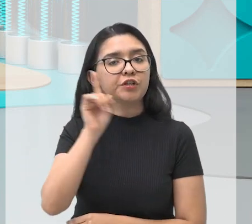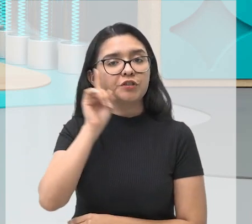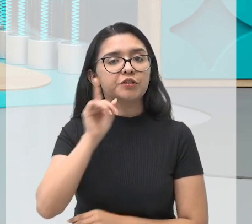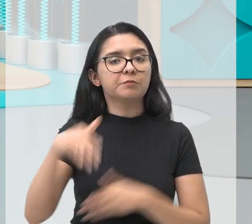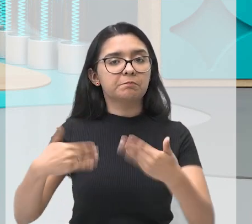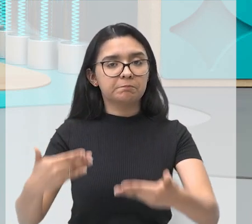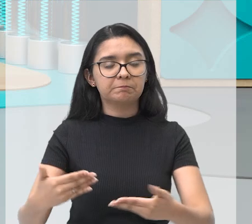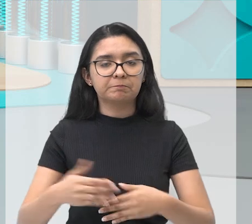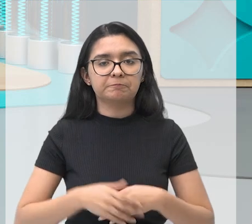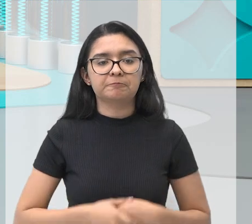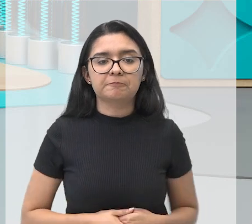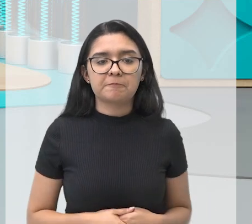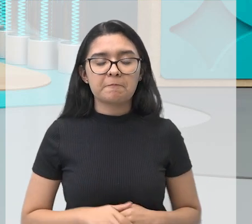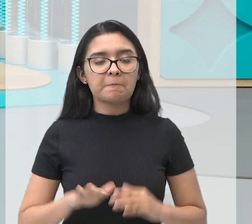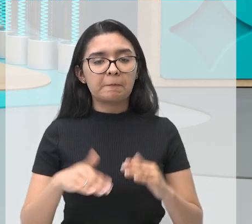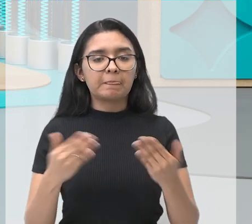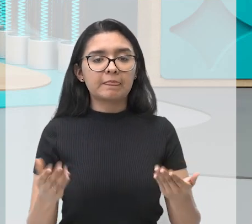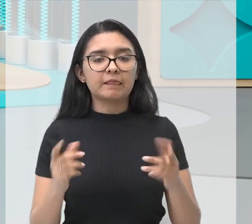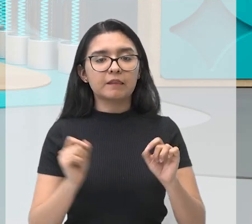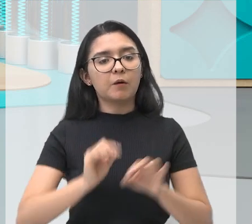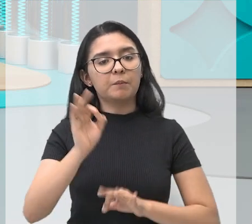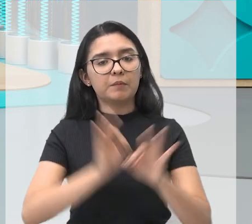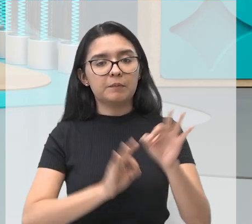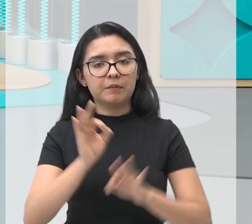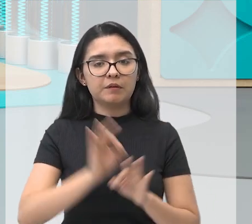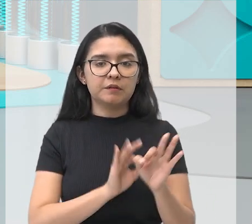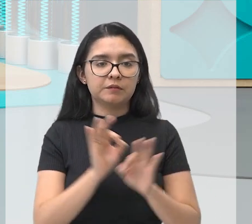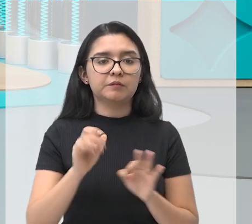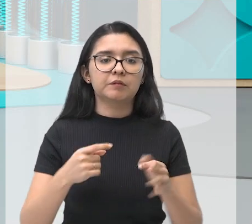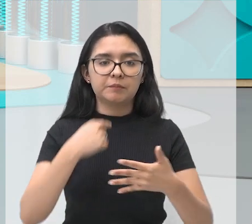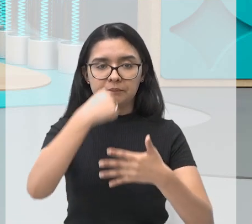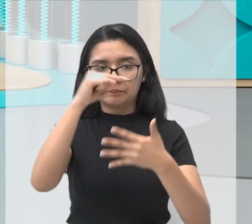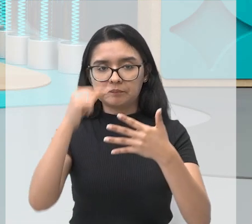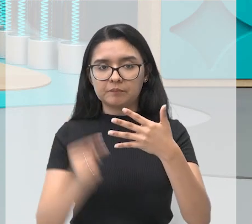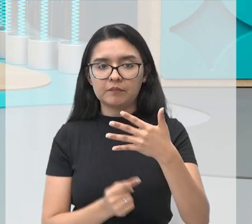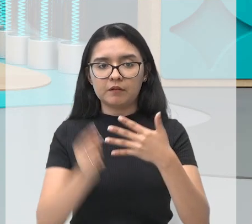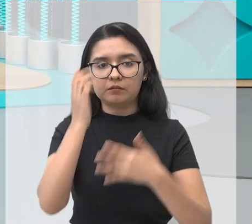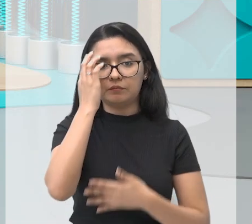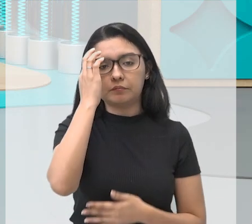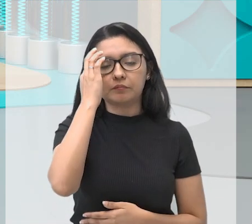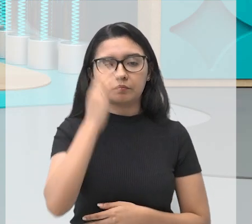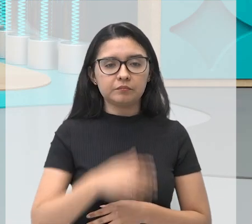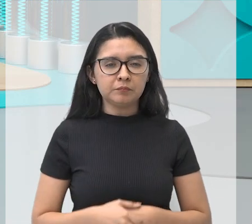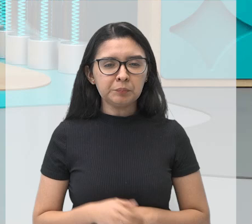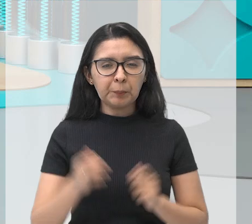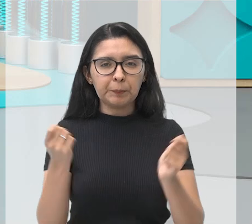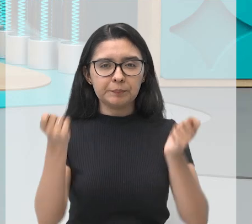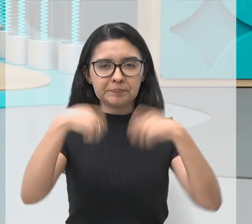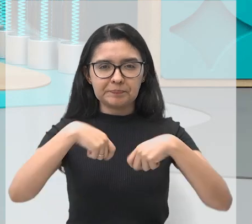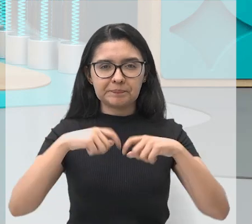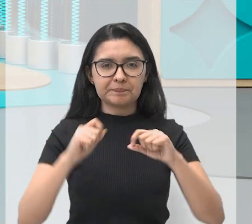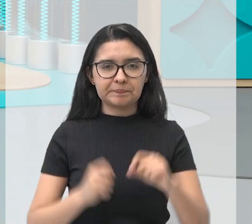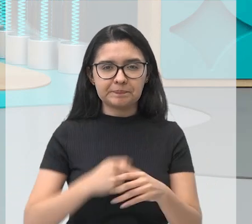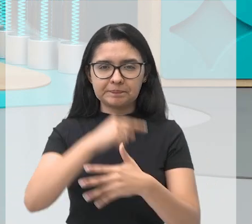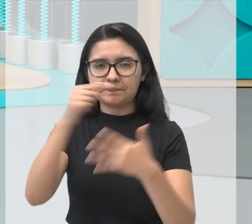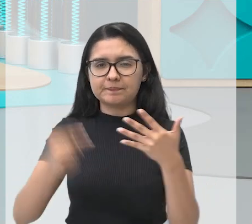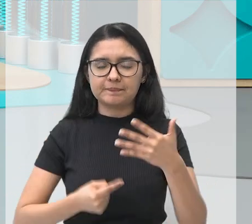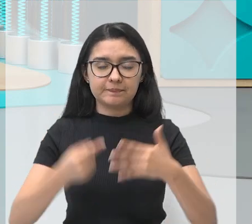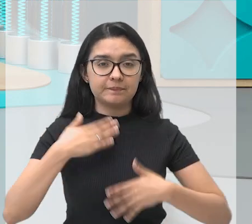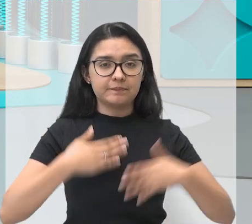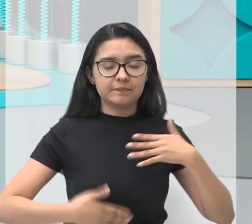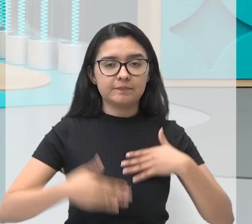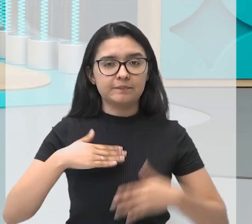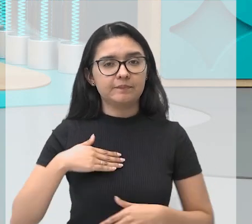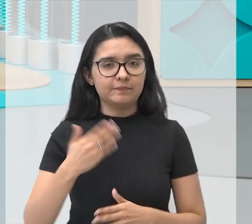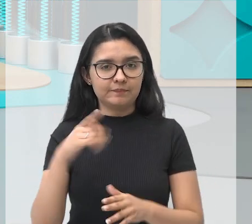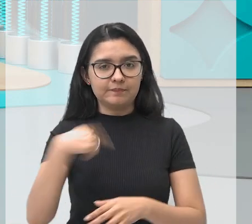dia, ok? Para isso, eu preparei este checklist aqui para a gente, olha, das capacidades físicas que nós vamos estudar nesta